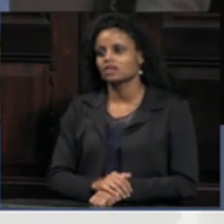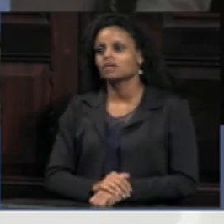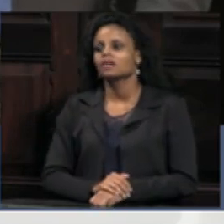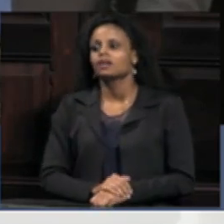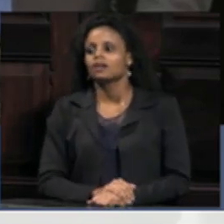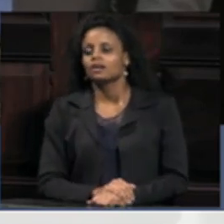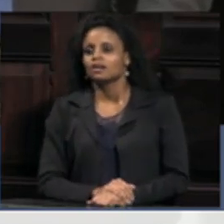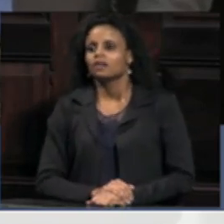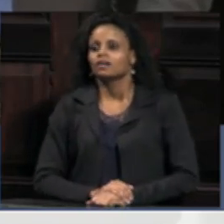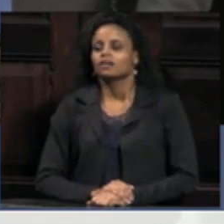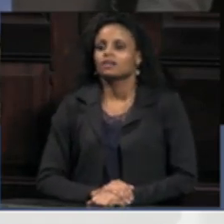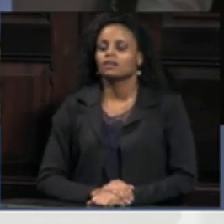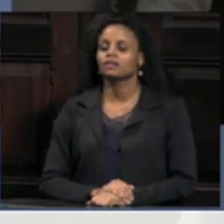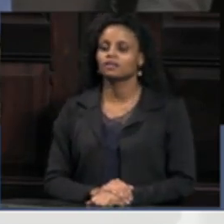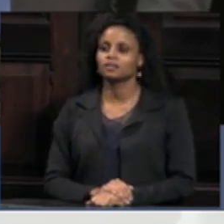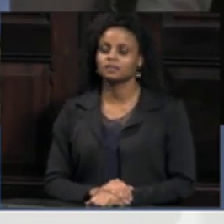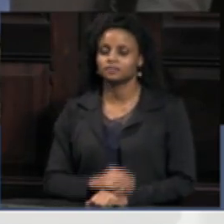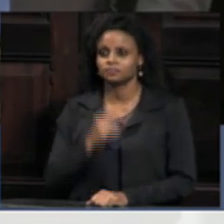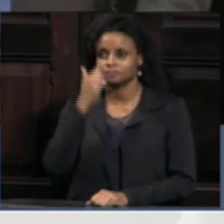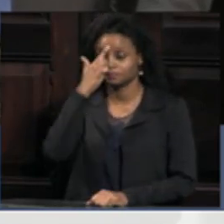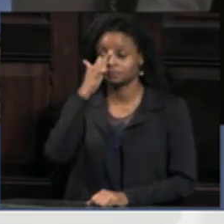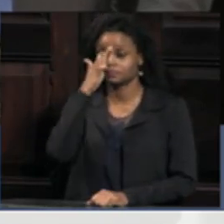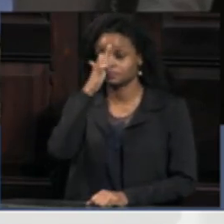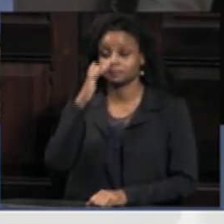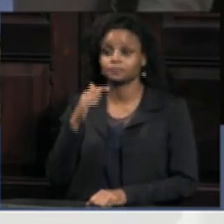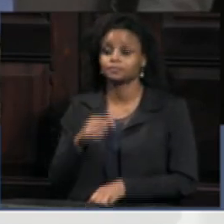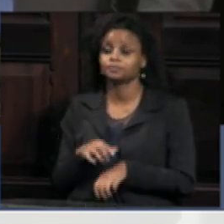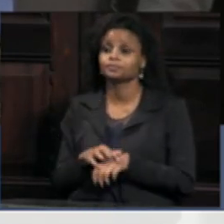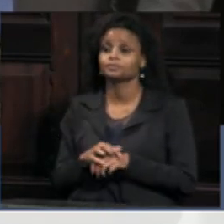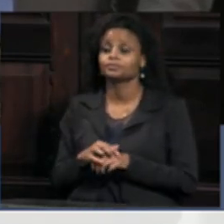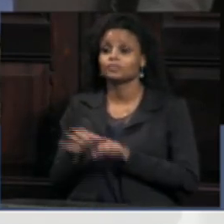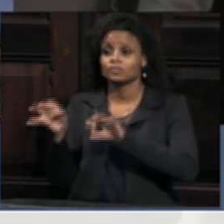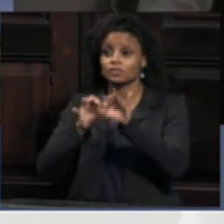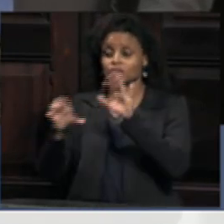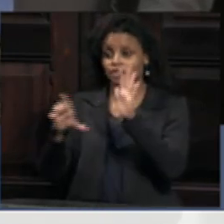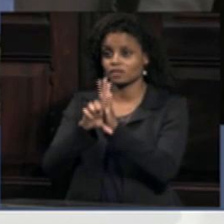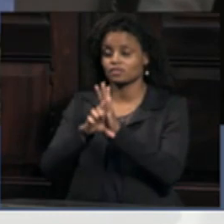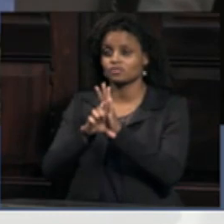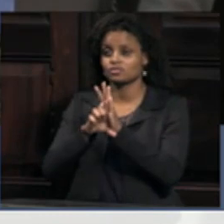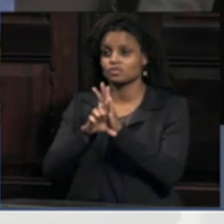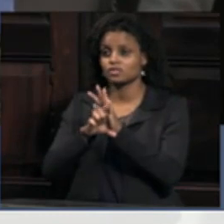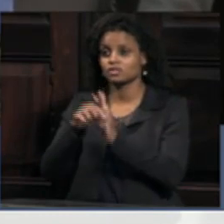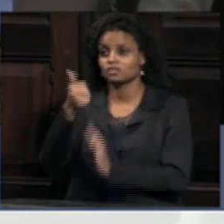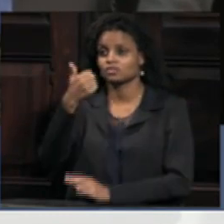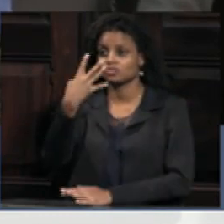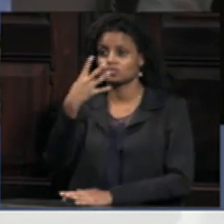1220A/2012, de autoria do deputado Gilberto Palmares. Veto total oposto ao projeto de lei